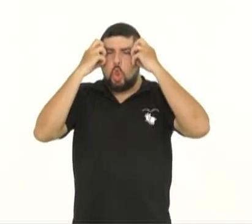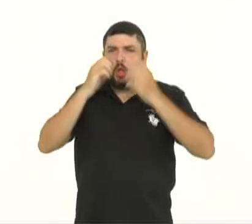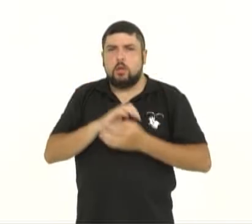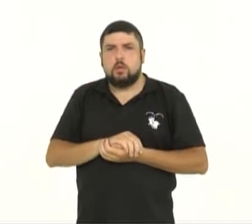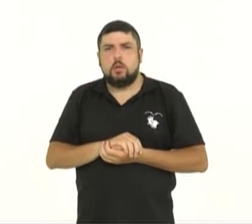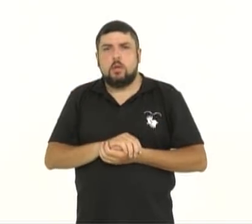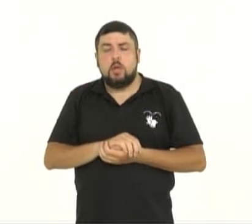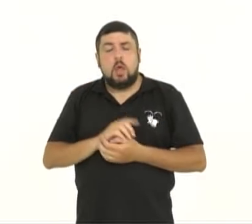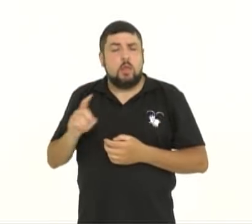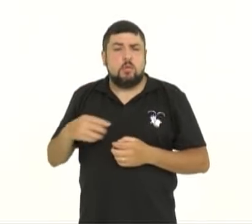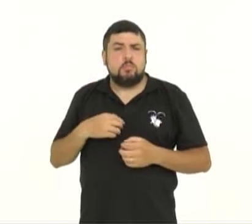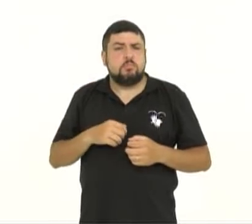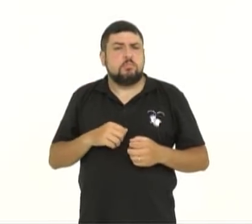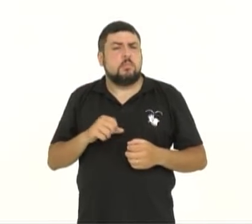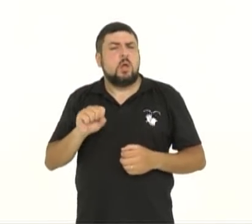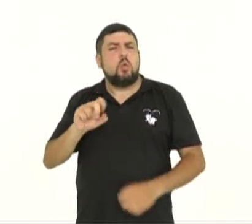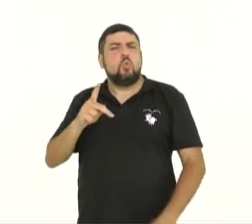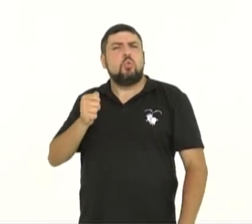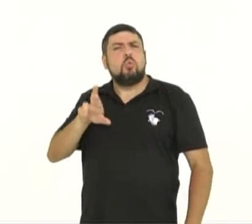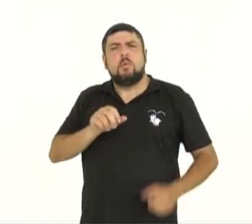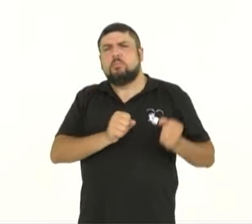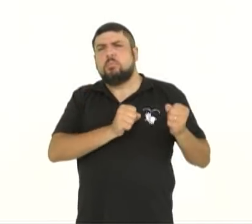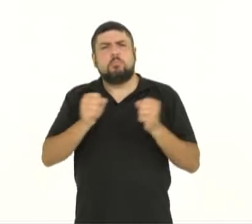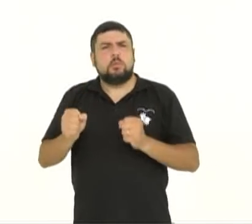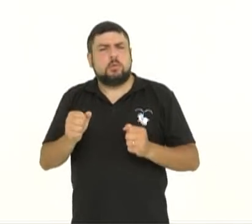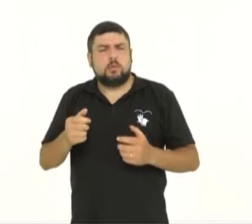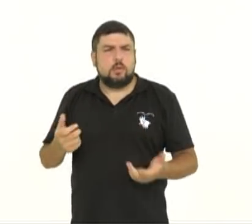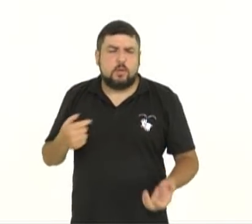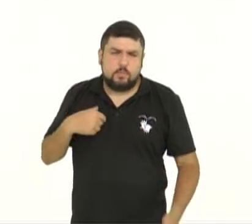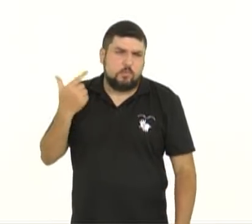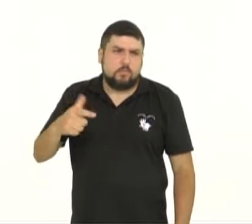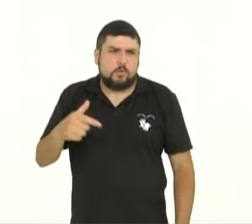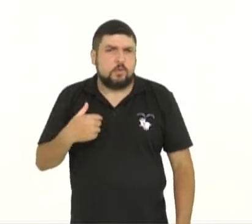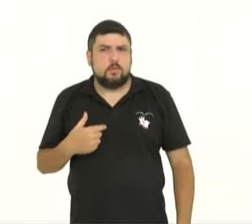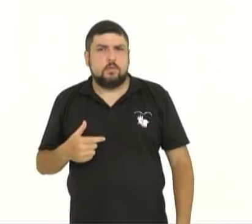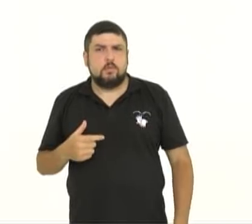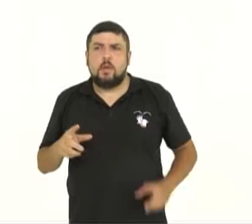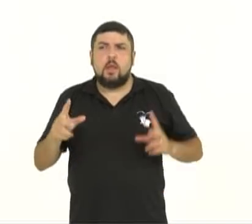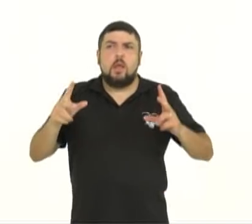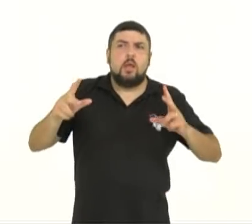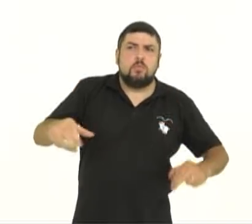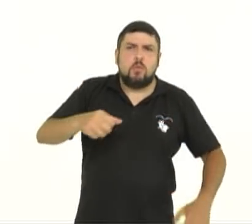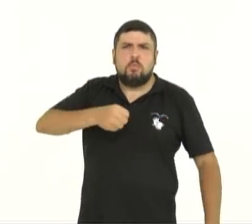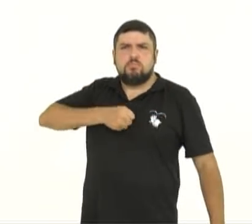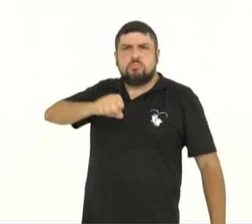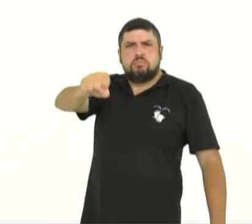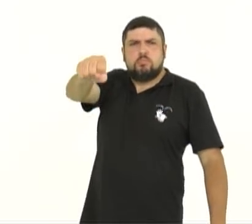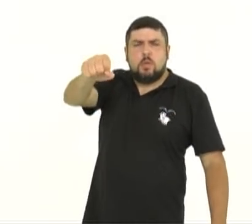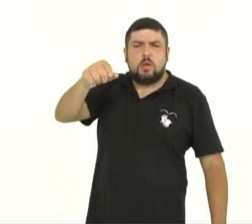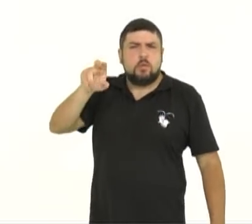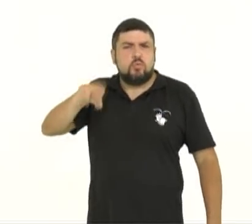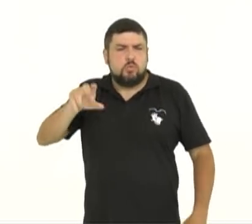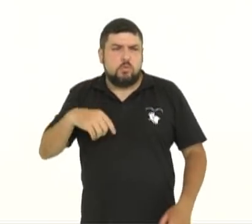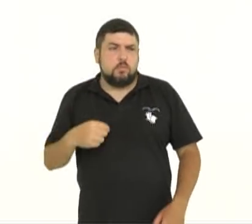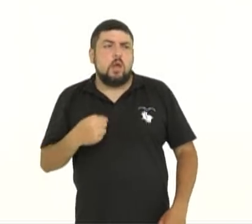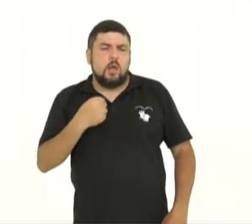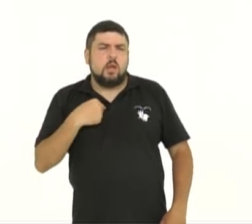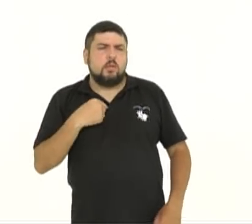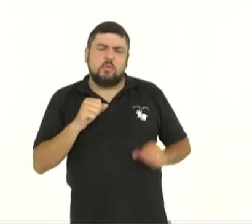com superpoderes, inclusive o de não morrer, como o super-homem. Eu sou um dos que morrem,